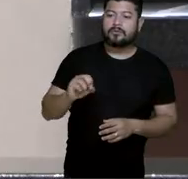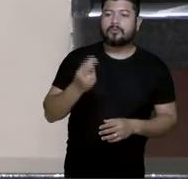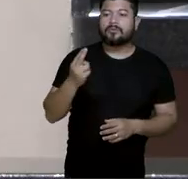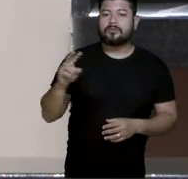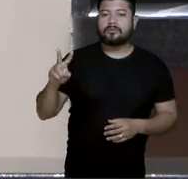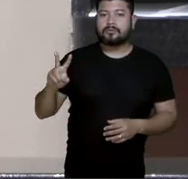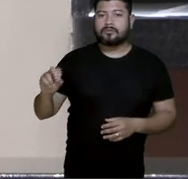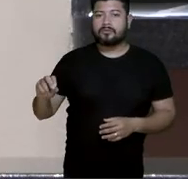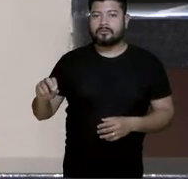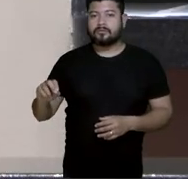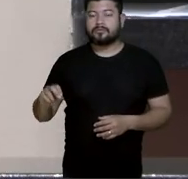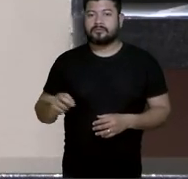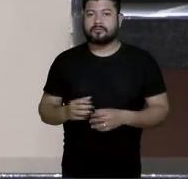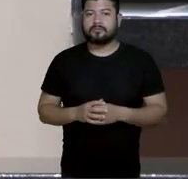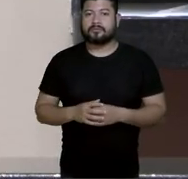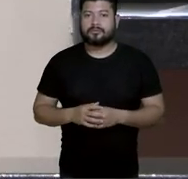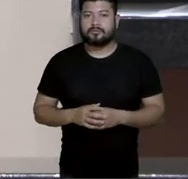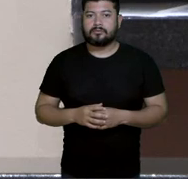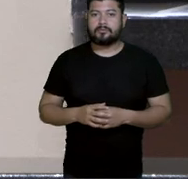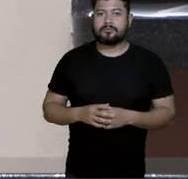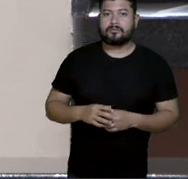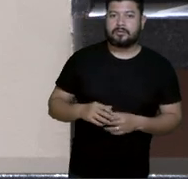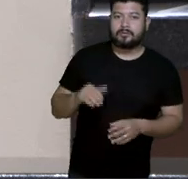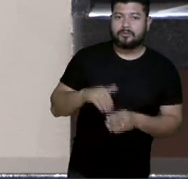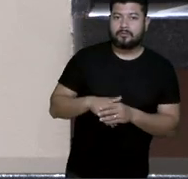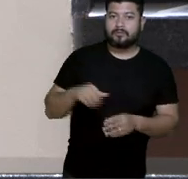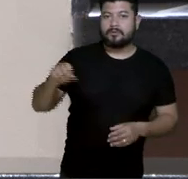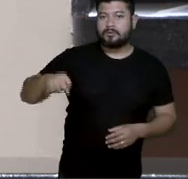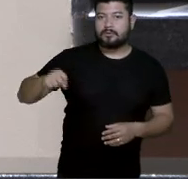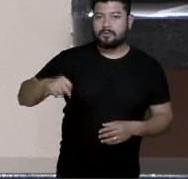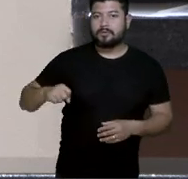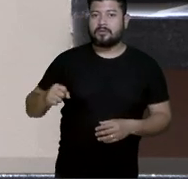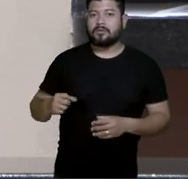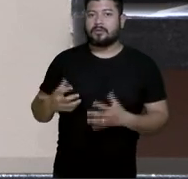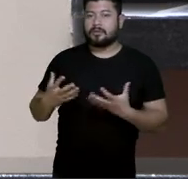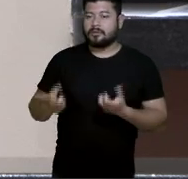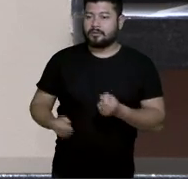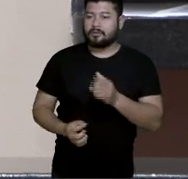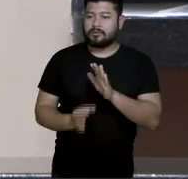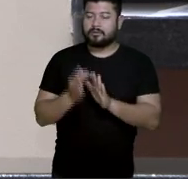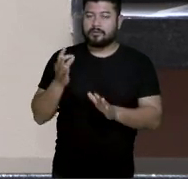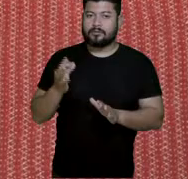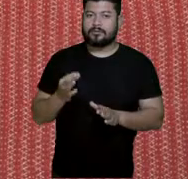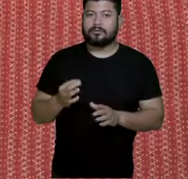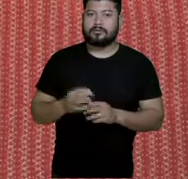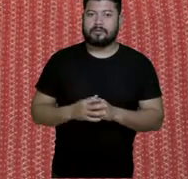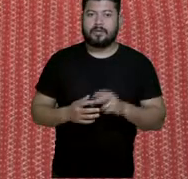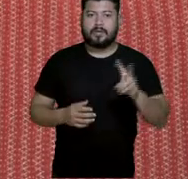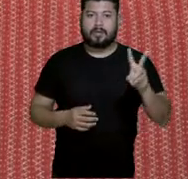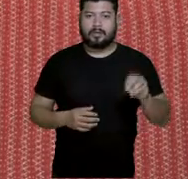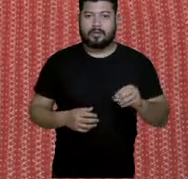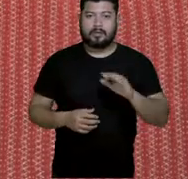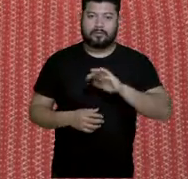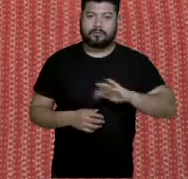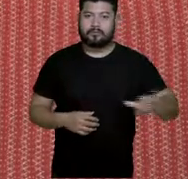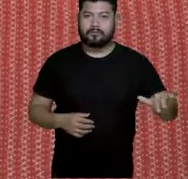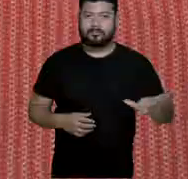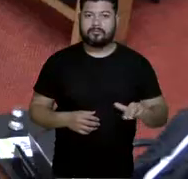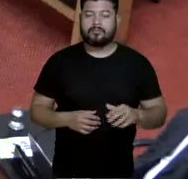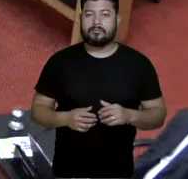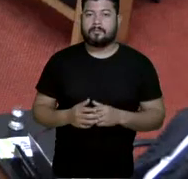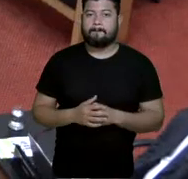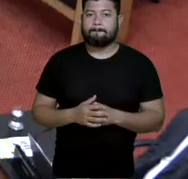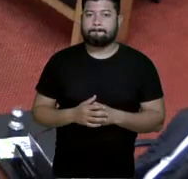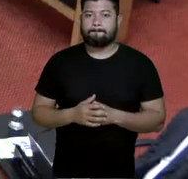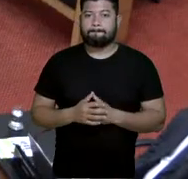vota sim, vota a favor do destaque, okay. Ou seja, a favor da emenda. E quem certo. Vota não, rejeita a emenda, então, rejeita voto o destaque. Não. Obrigado.